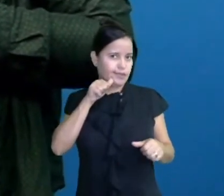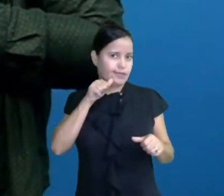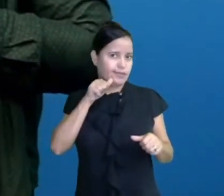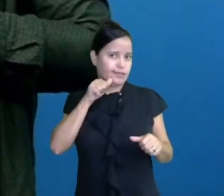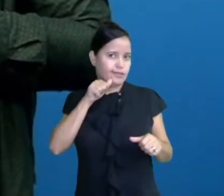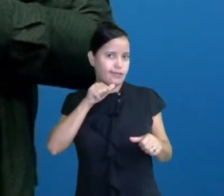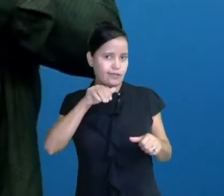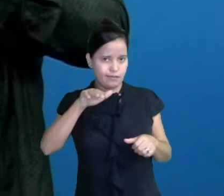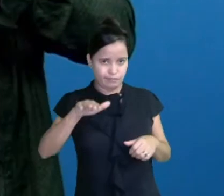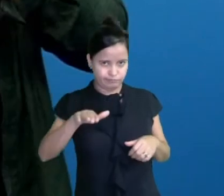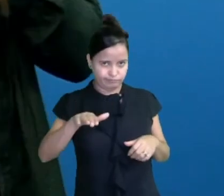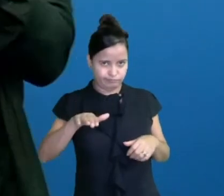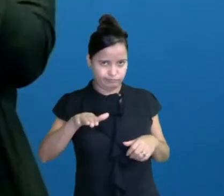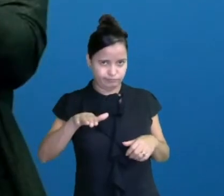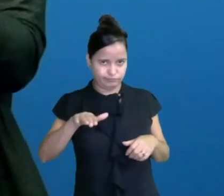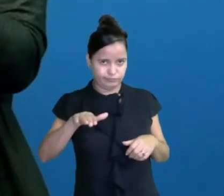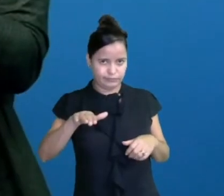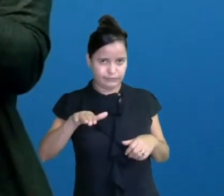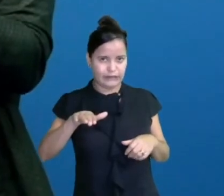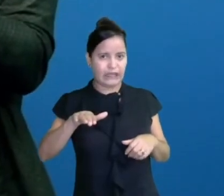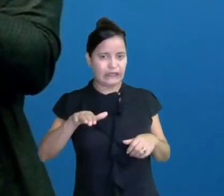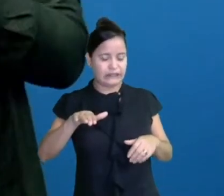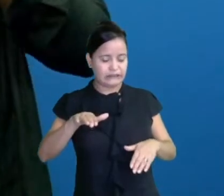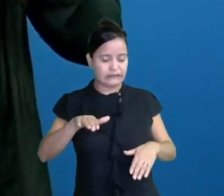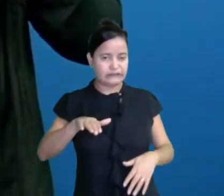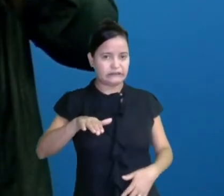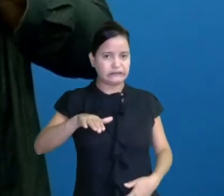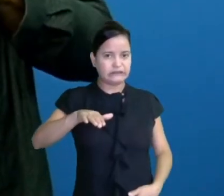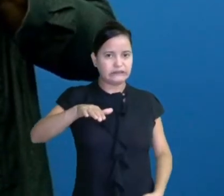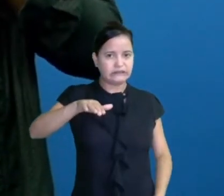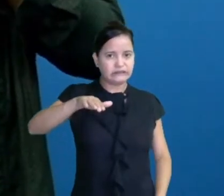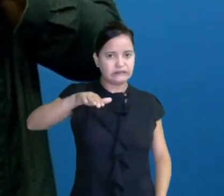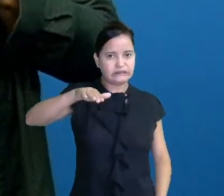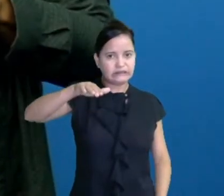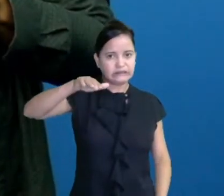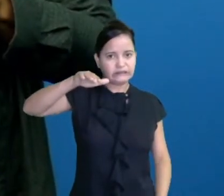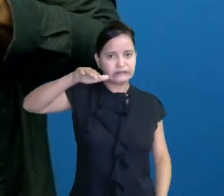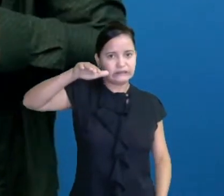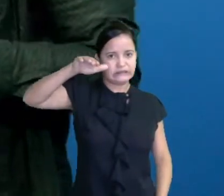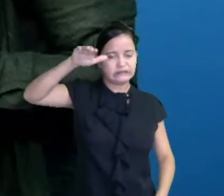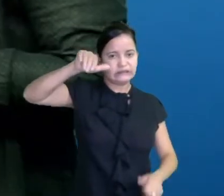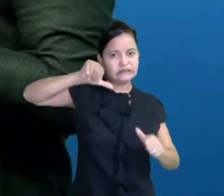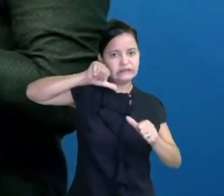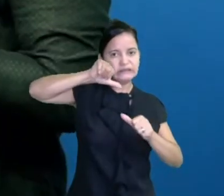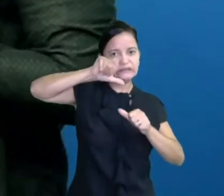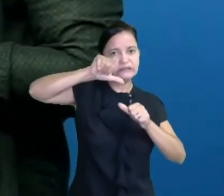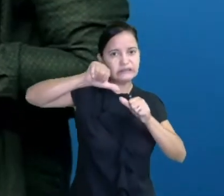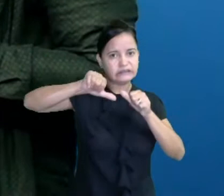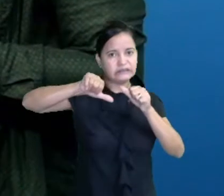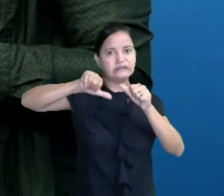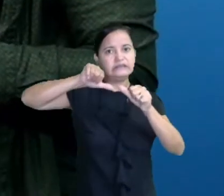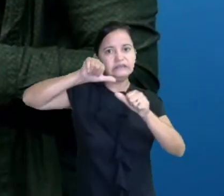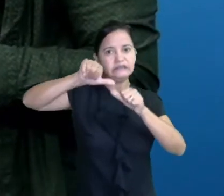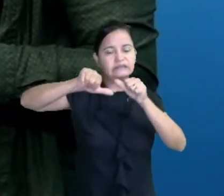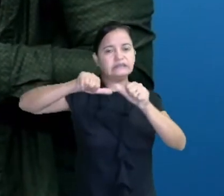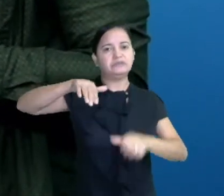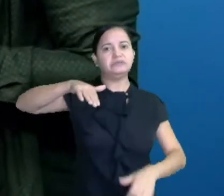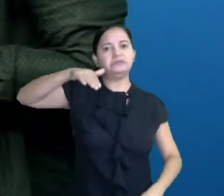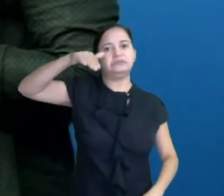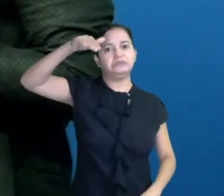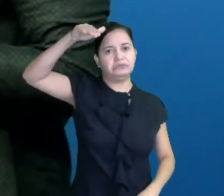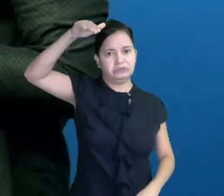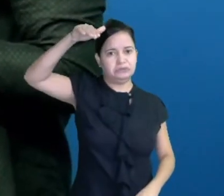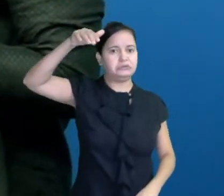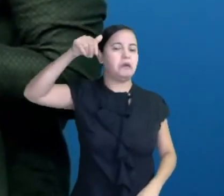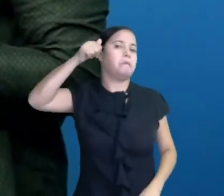desse ser que está em fase de desenvolvimento sexual, está apto à reprodução. Então essa é a relação que é muito relevante